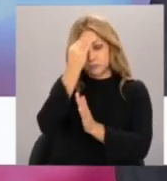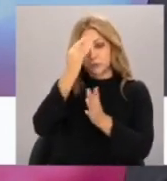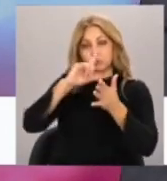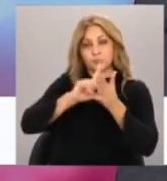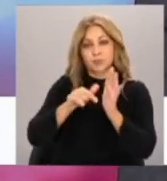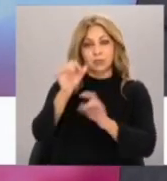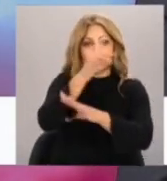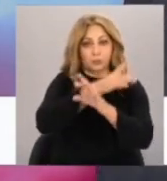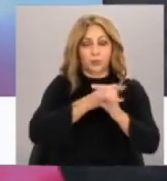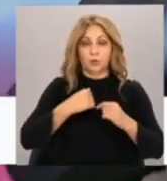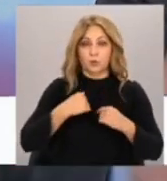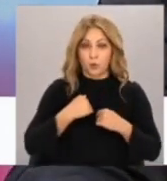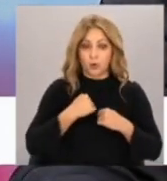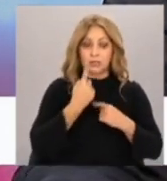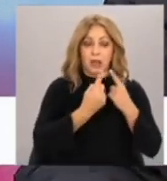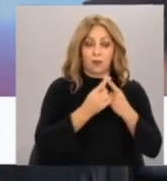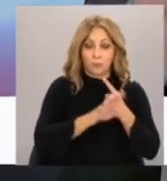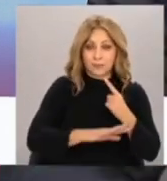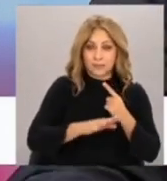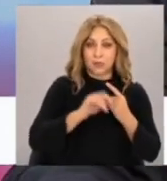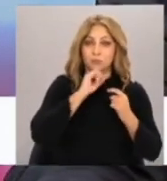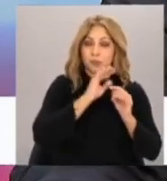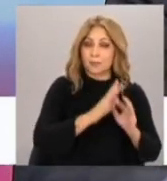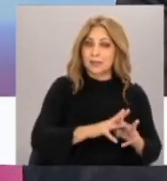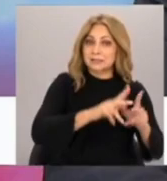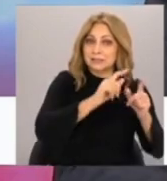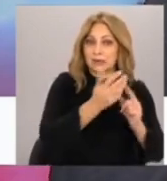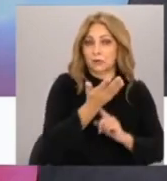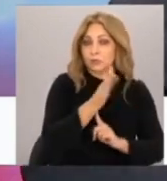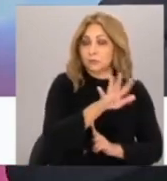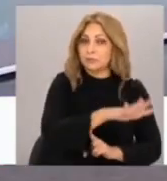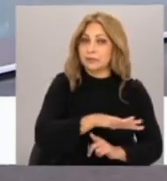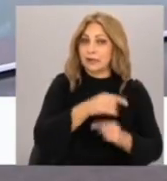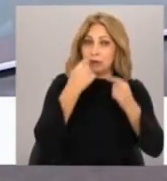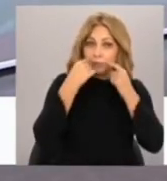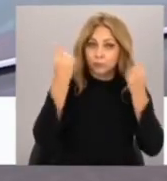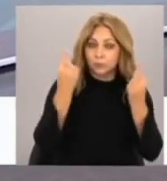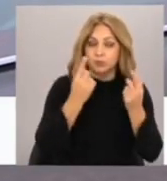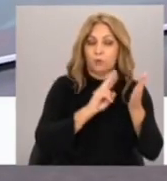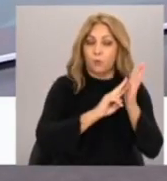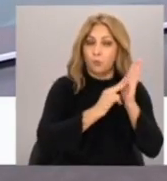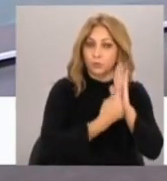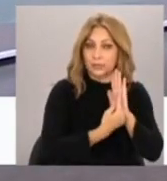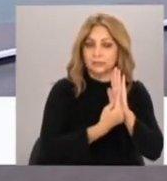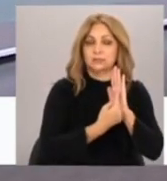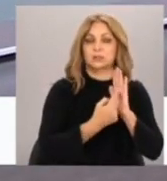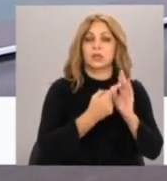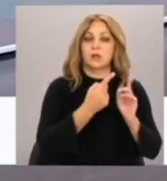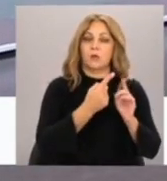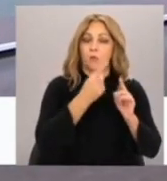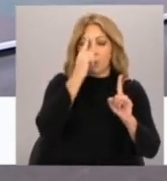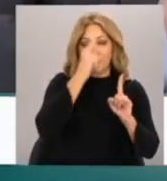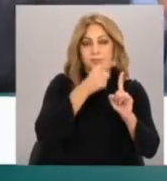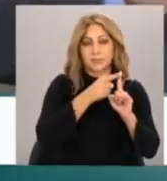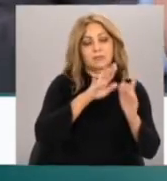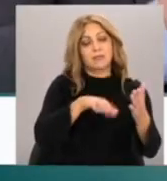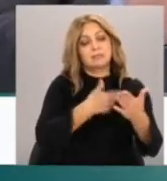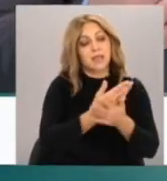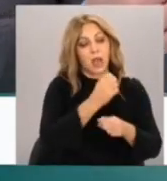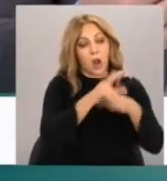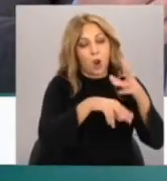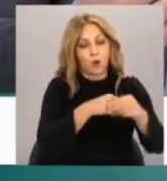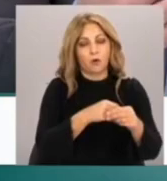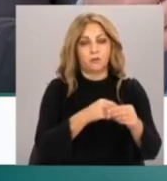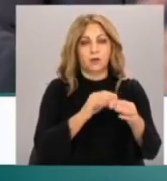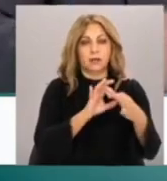podemos acelerar em certos setores da administração pública mas é preciso ter investimento para isso com reformas da administração pública para rejuvenescer para criar